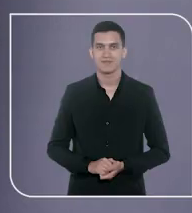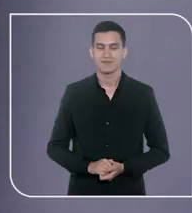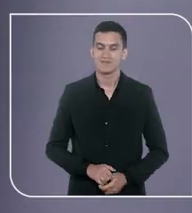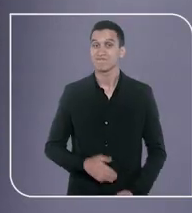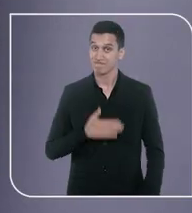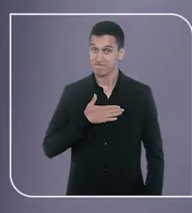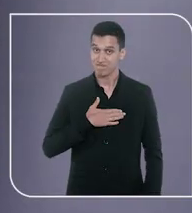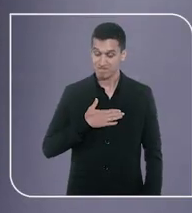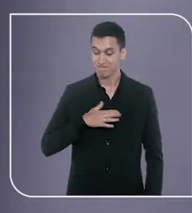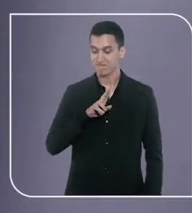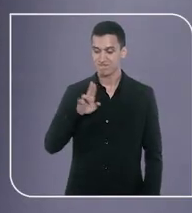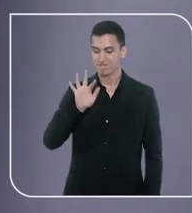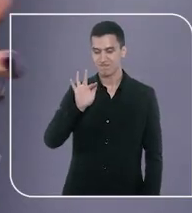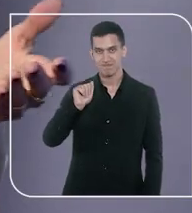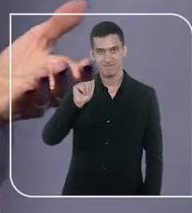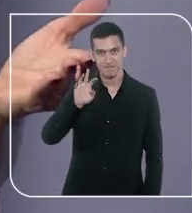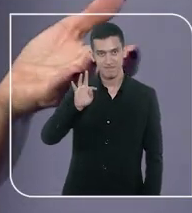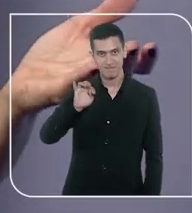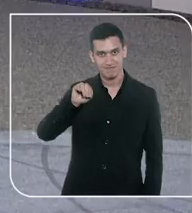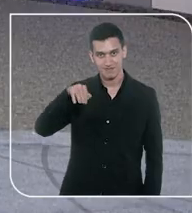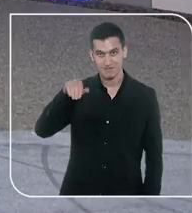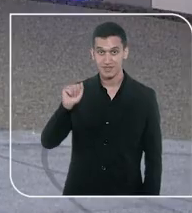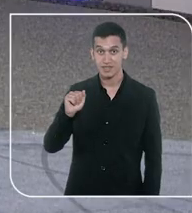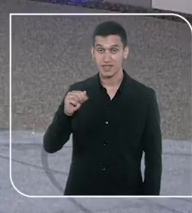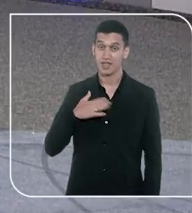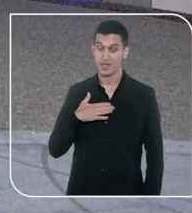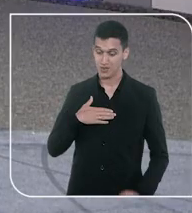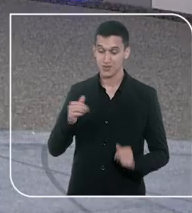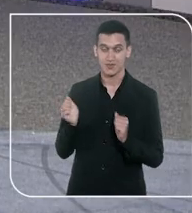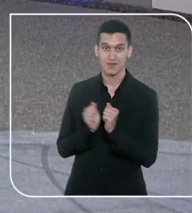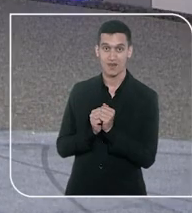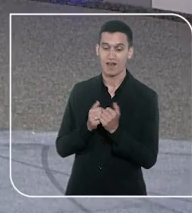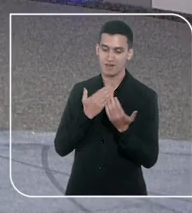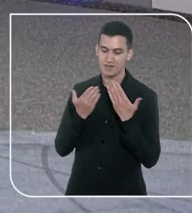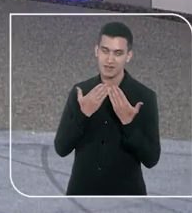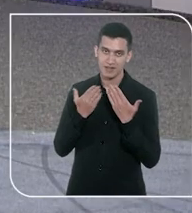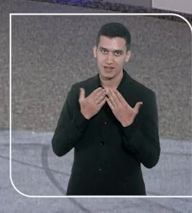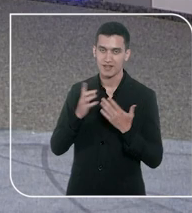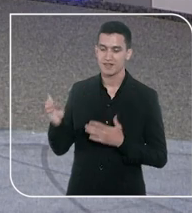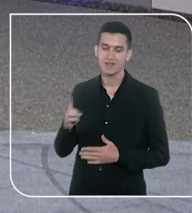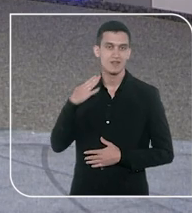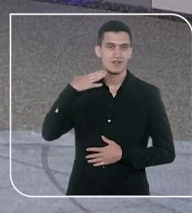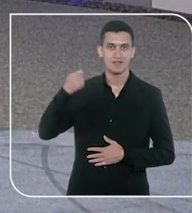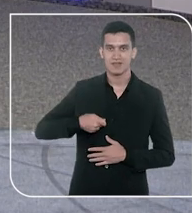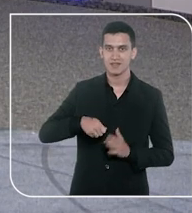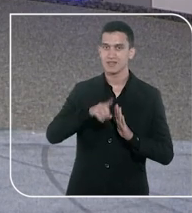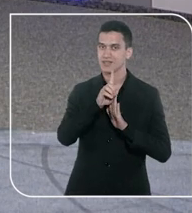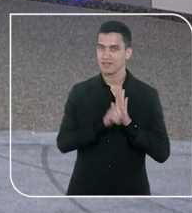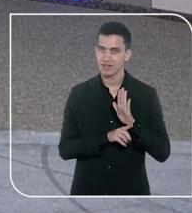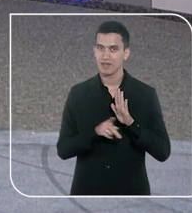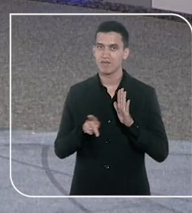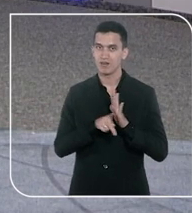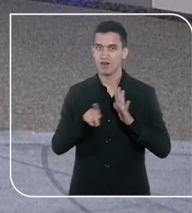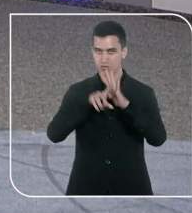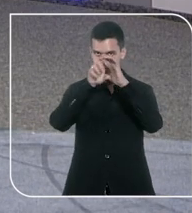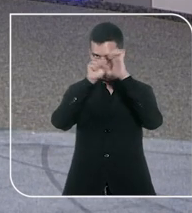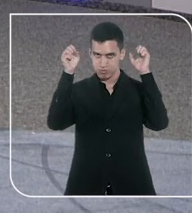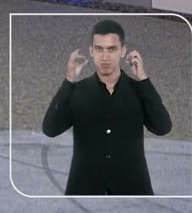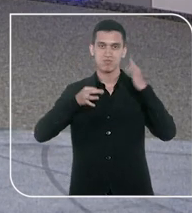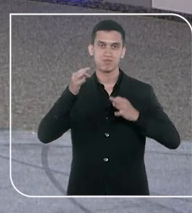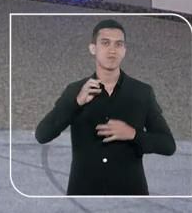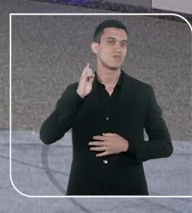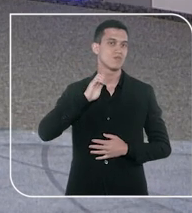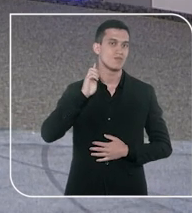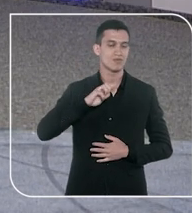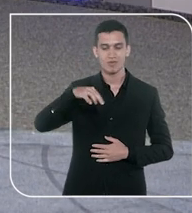Eu sou Fátima Uchoa e comigo para essa conversa eu trago o juiz de direito do Tribunal de Justiça de Minas Gerais,